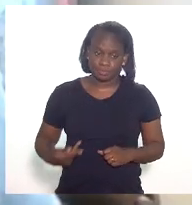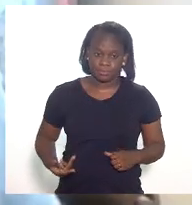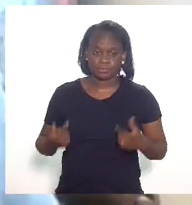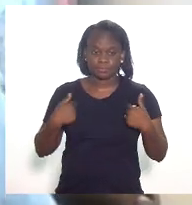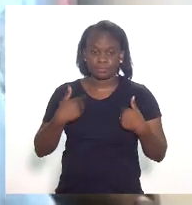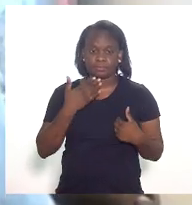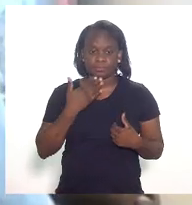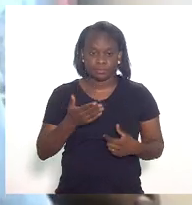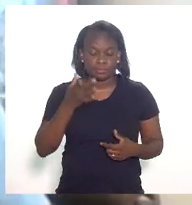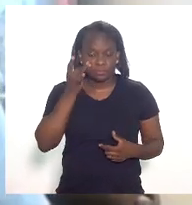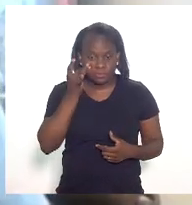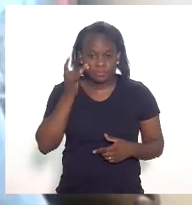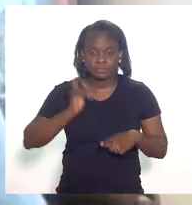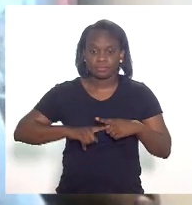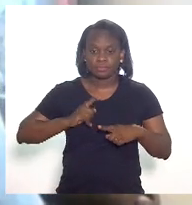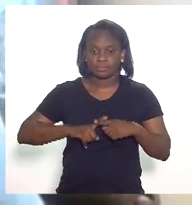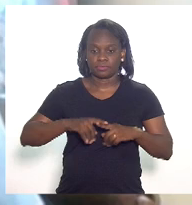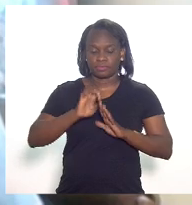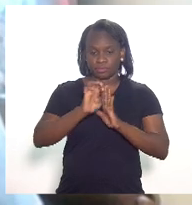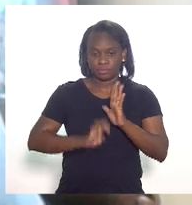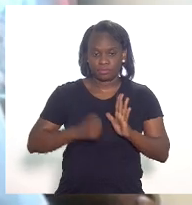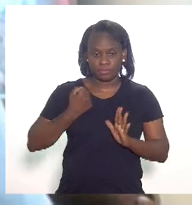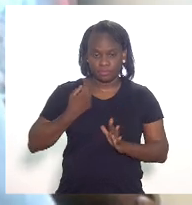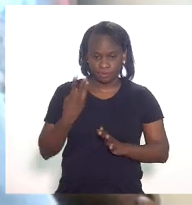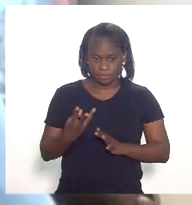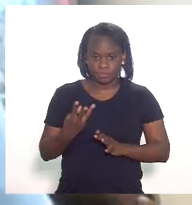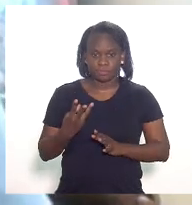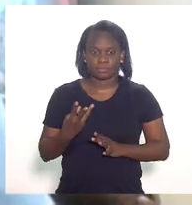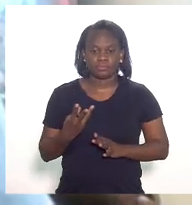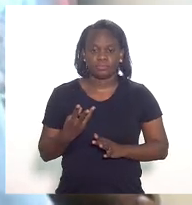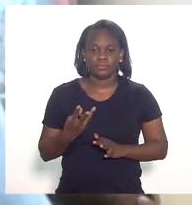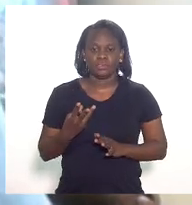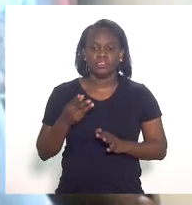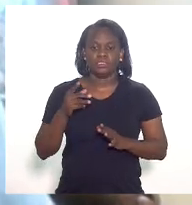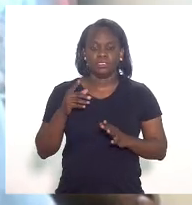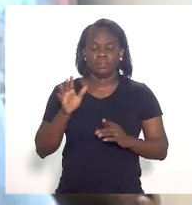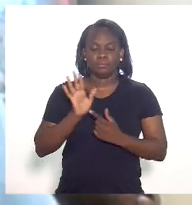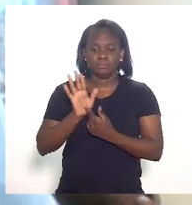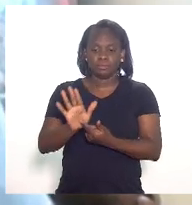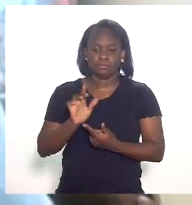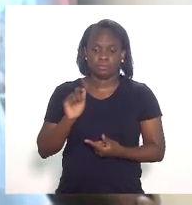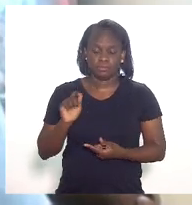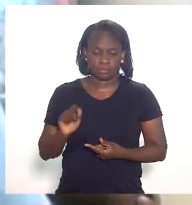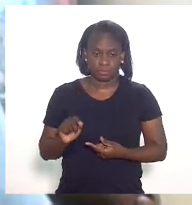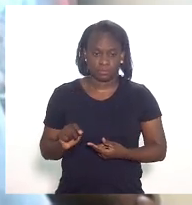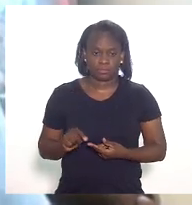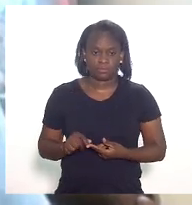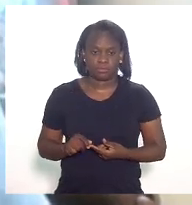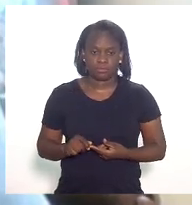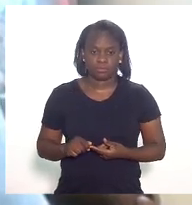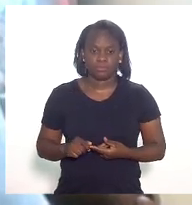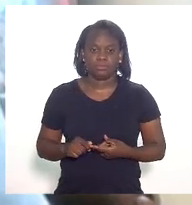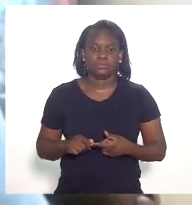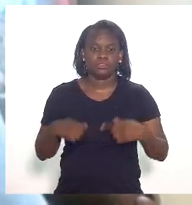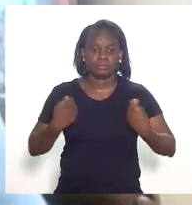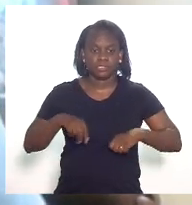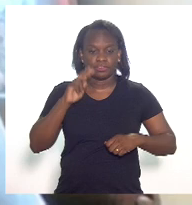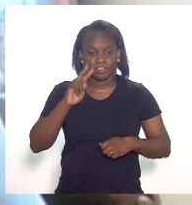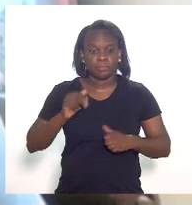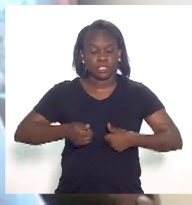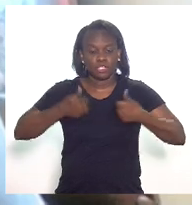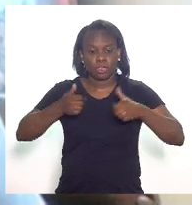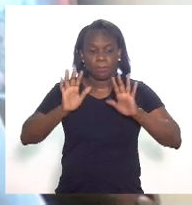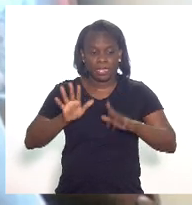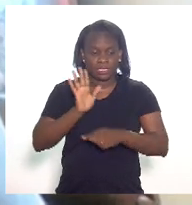eu vou pedir vistas, porque a emenda 3 é nossa e eu tenho que ver melhor, mas